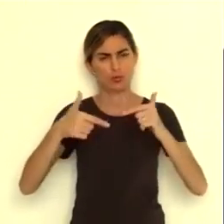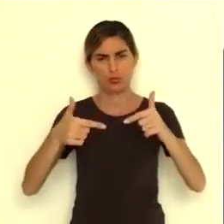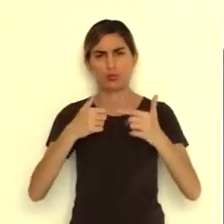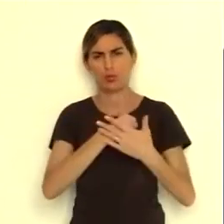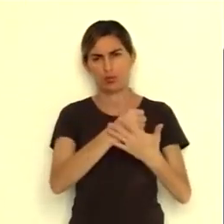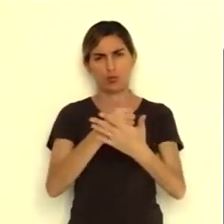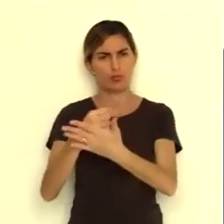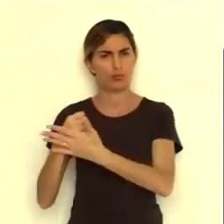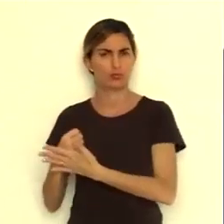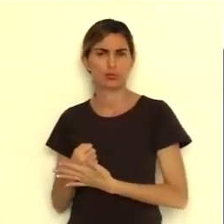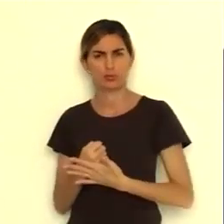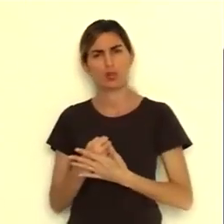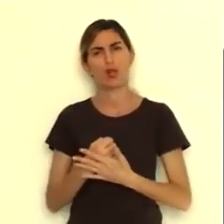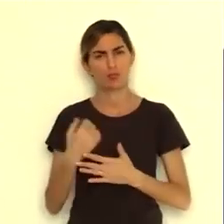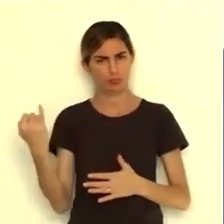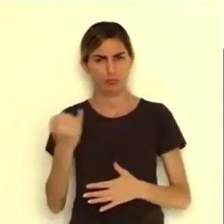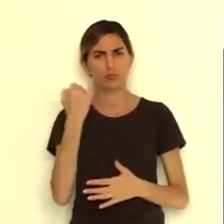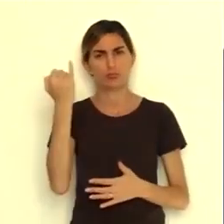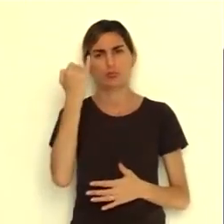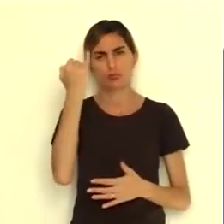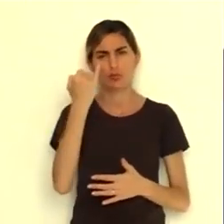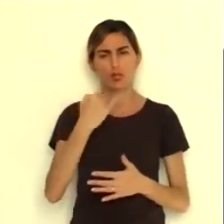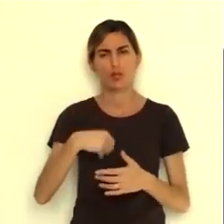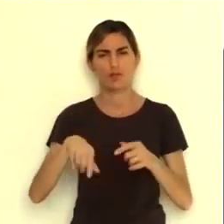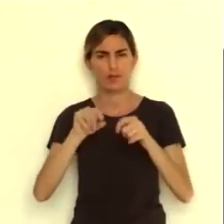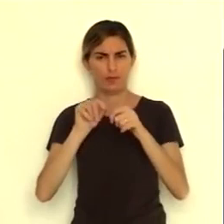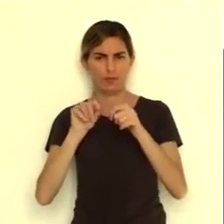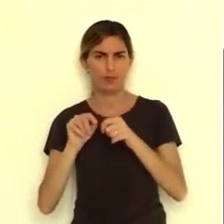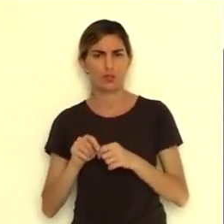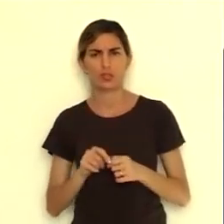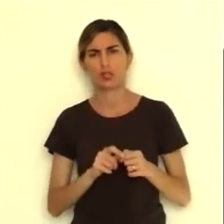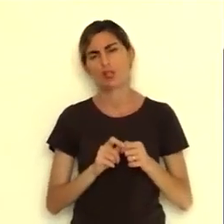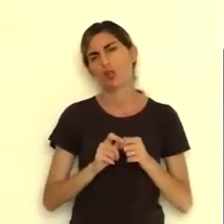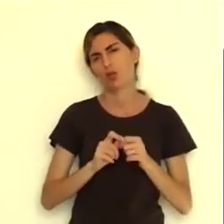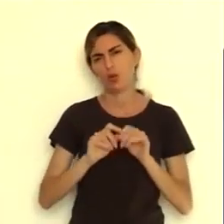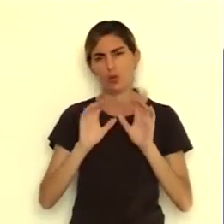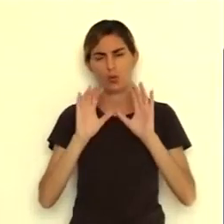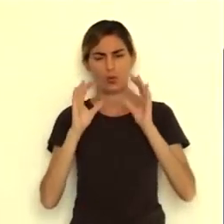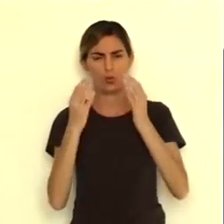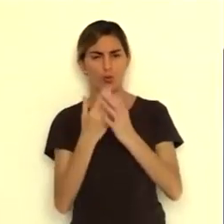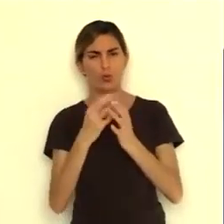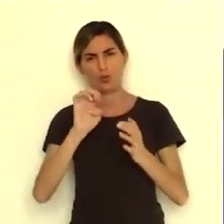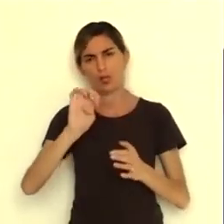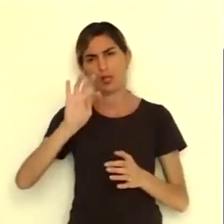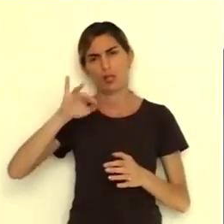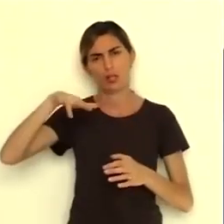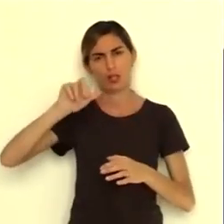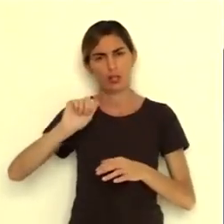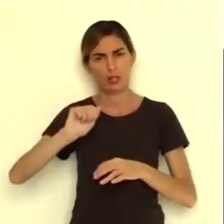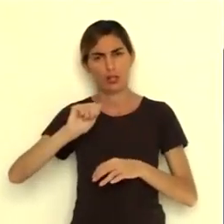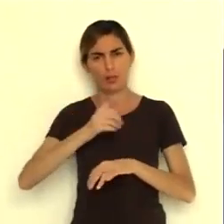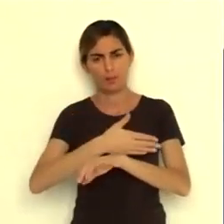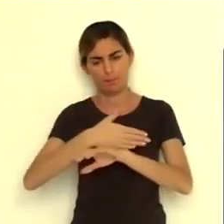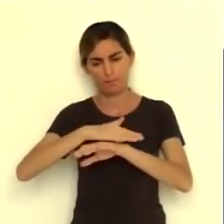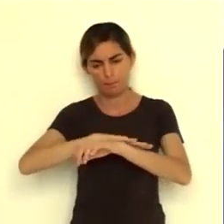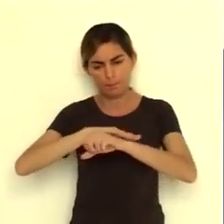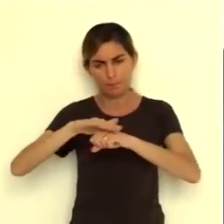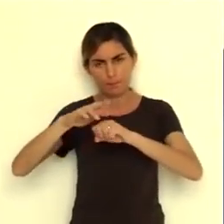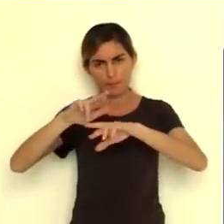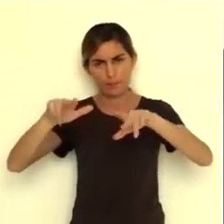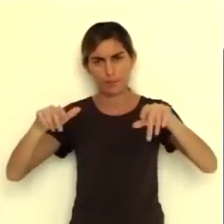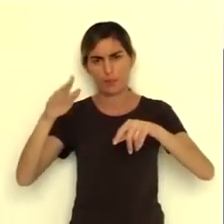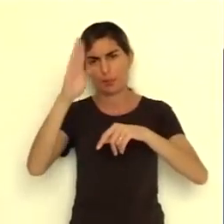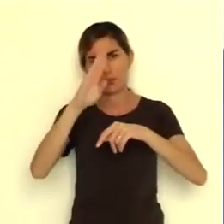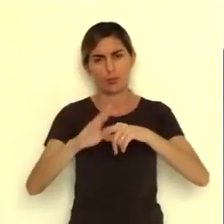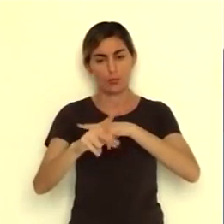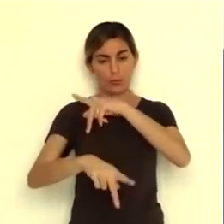as contribuições elas foram essenciais para a configuração da composição étnica brasileira. Então,